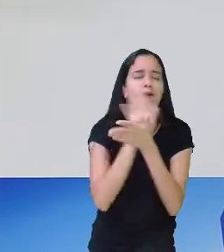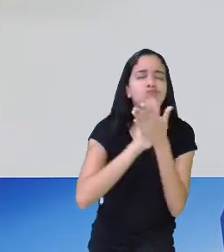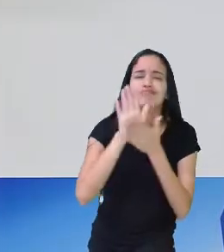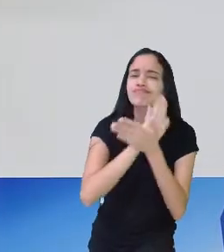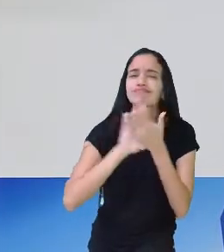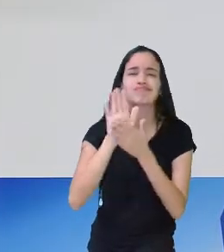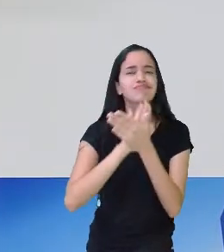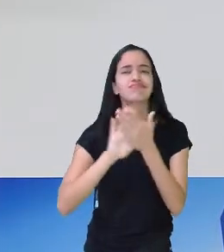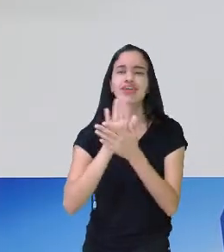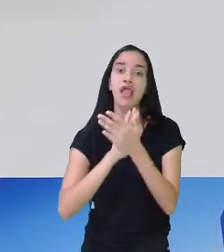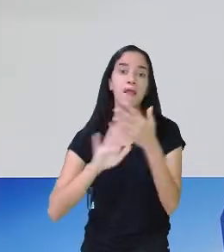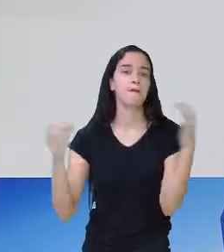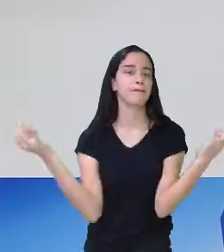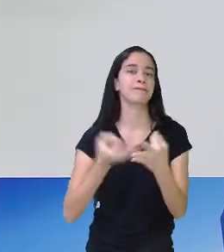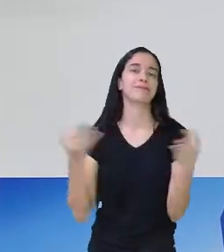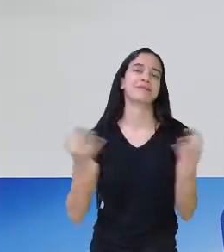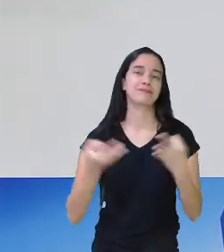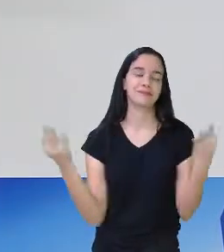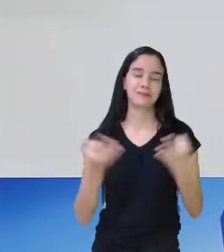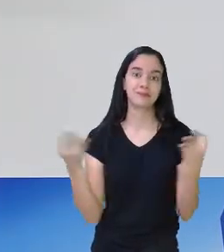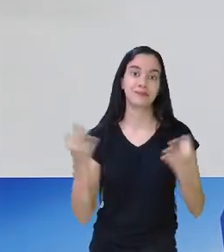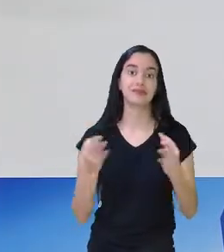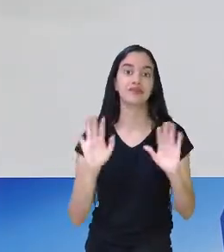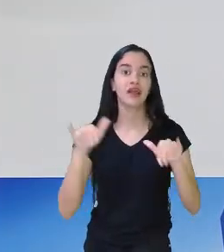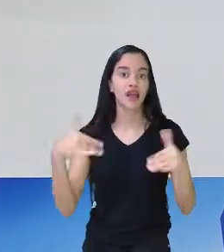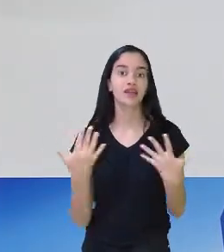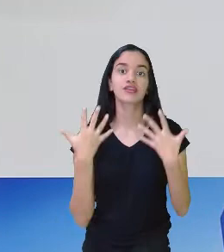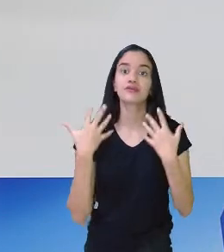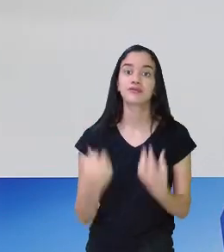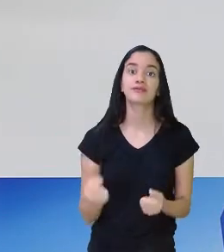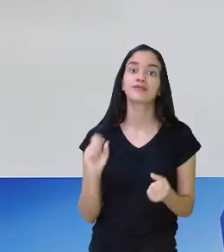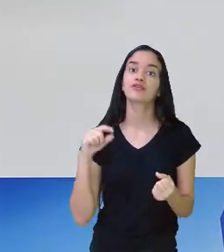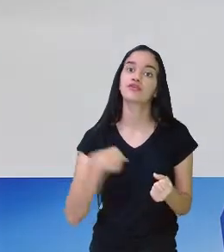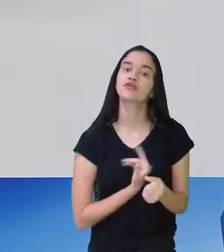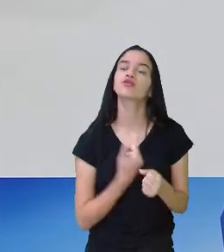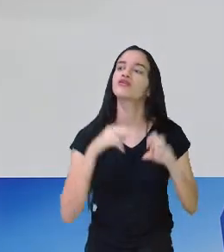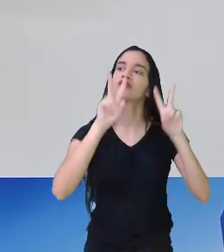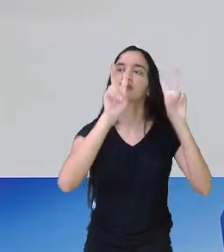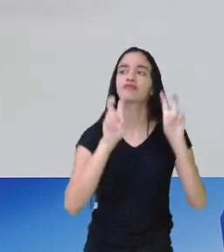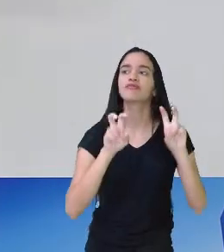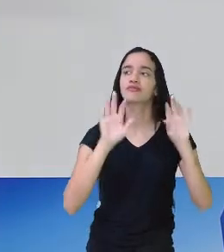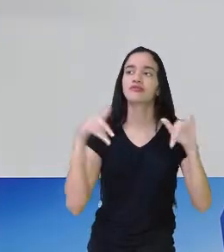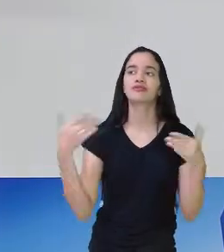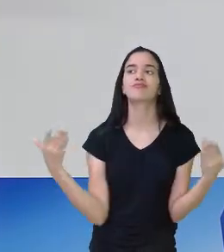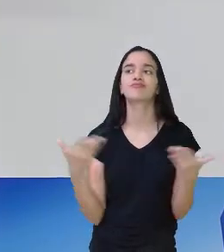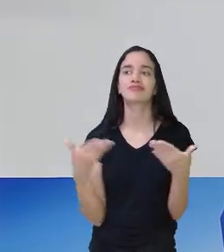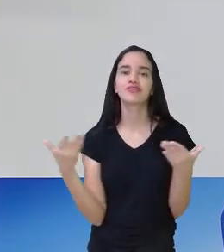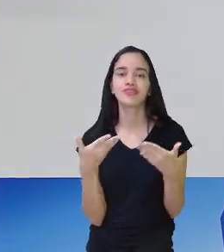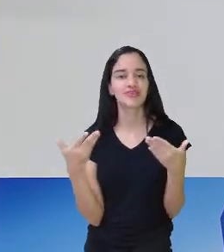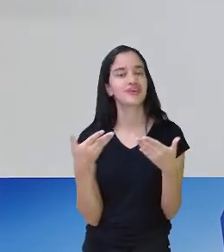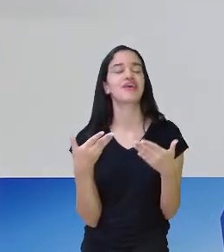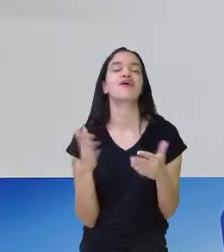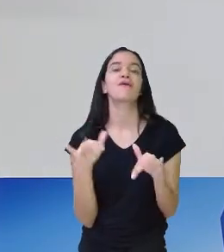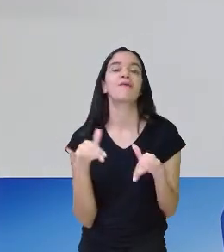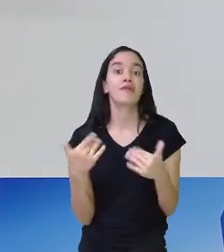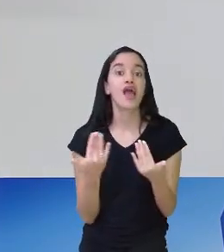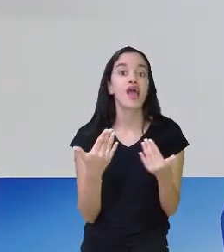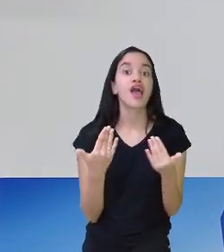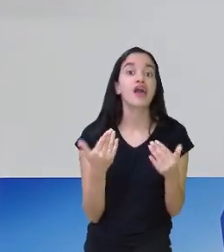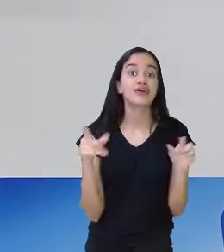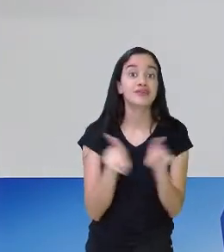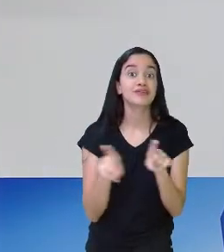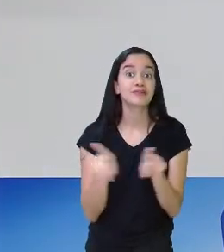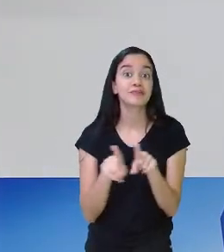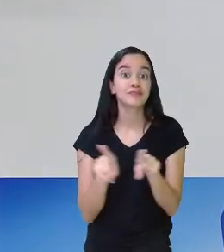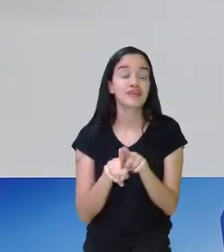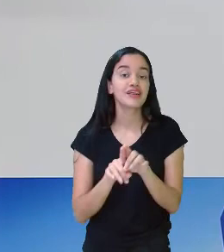não dizer que ela é perfeita. Então, vamos fechar o nosso assunto, que a gente já viu aqui bichinhos bonitinhos. Na